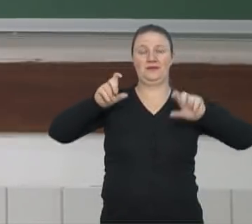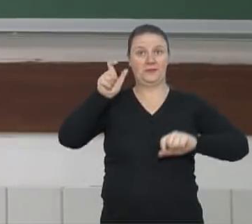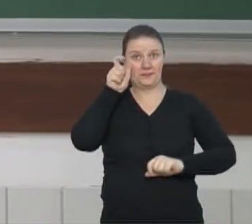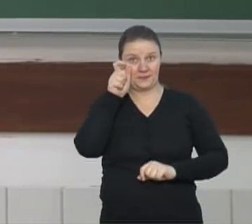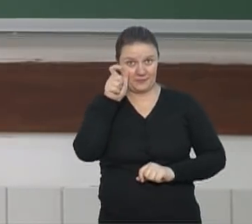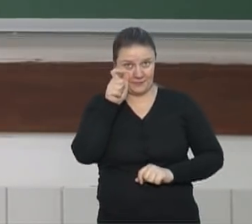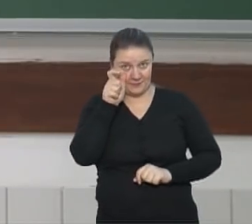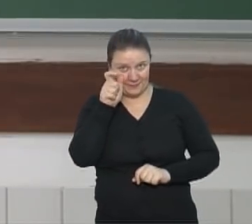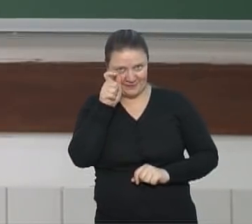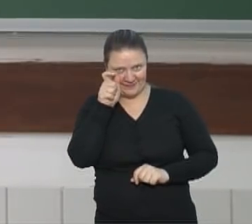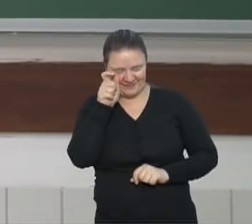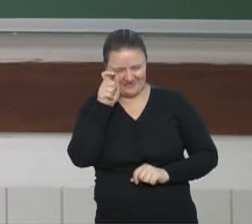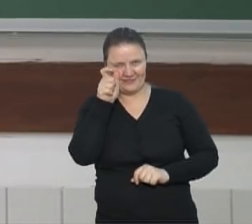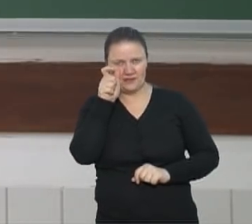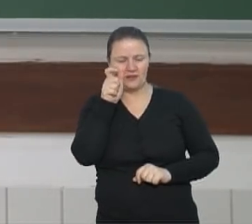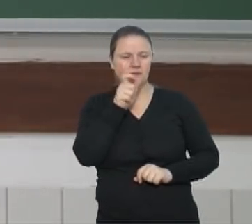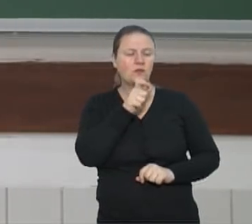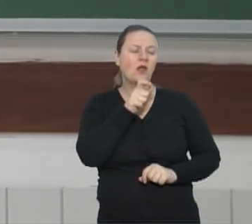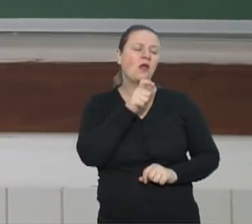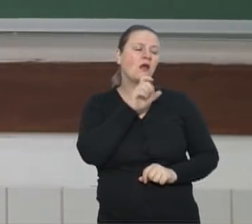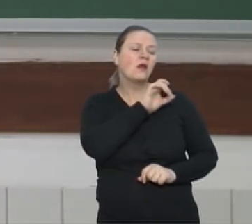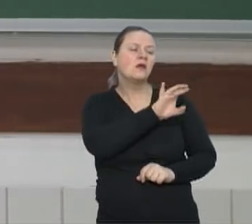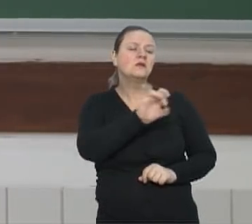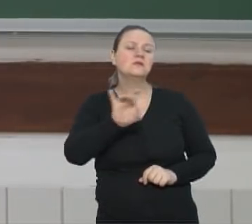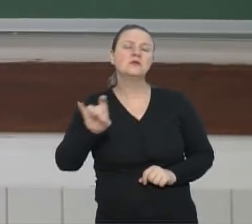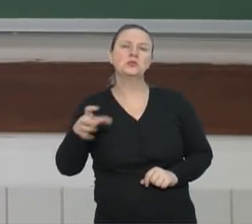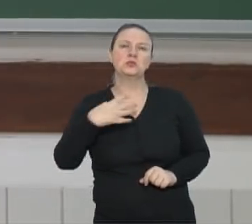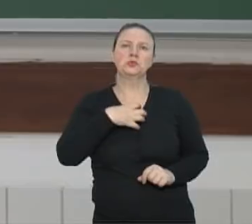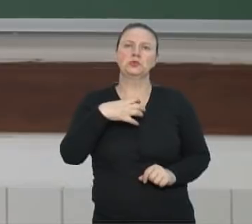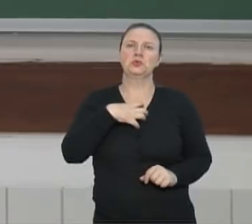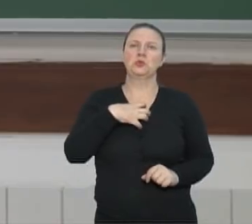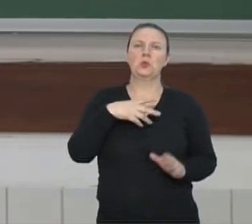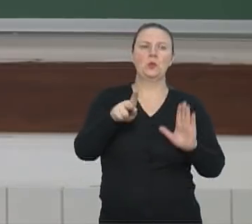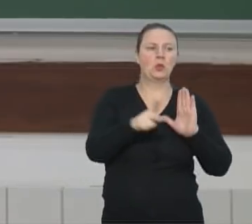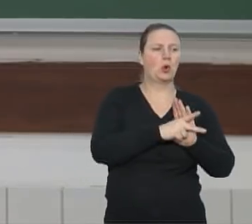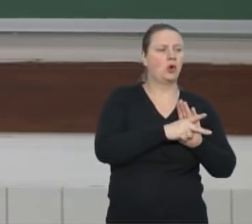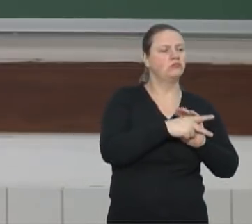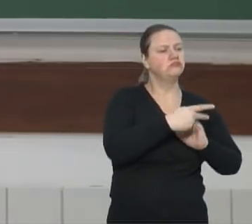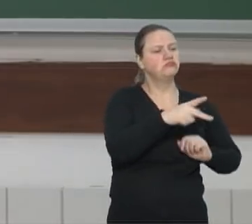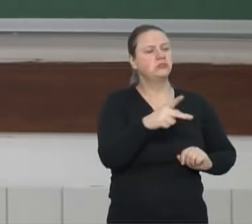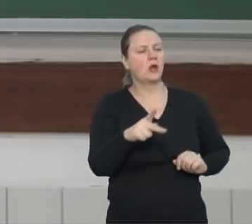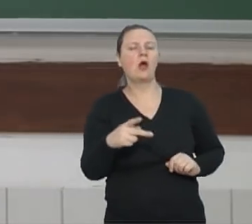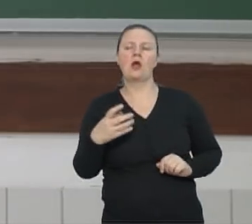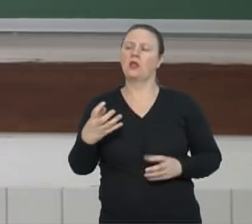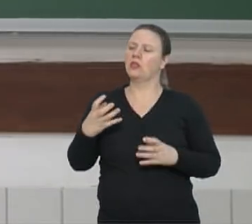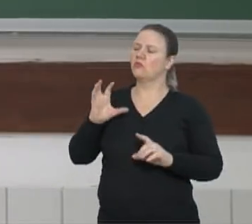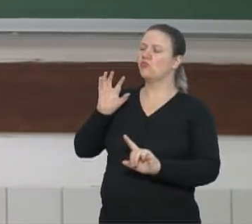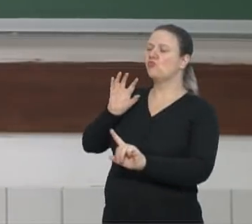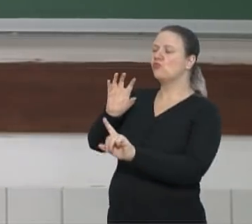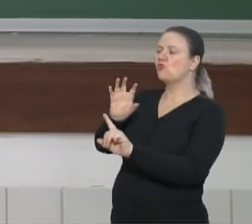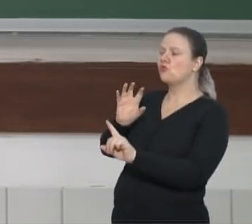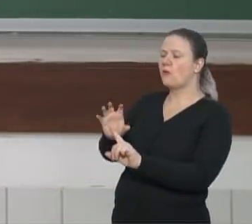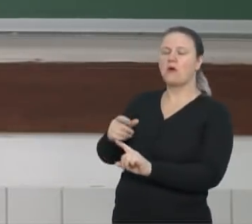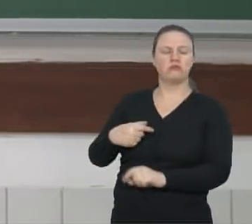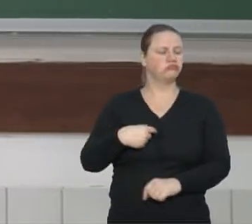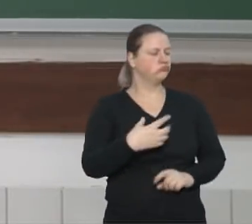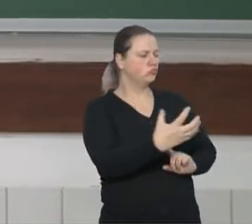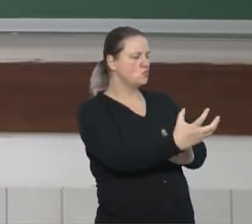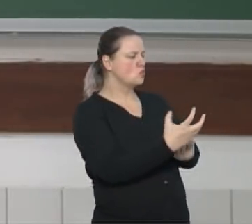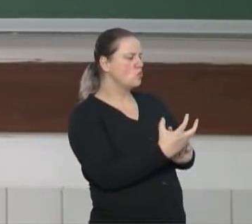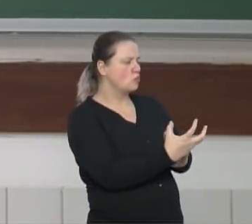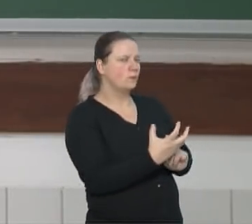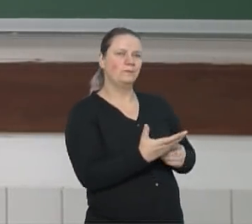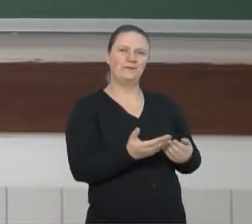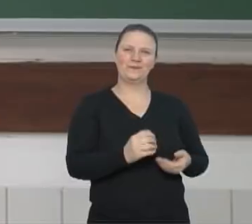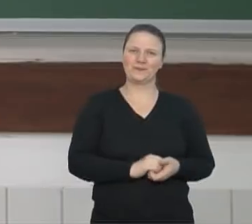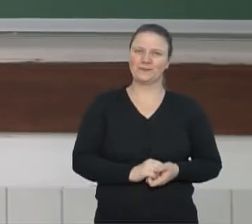bem, ali cada um fala do seu jeito, cada um tenta convencer o outro do seu jeito. Quando eu estou conversando com o